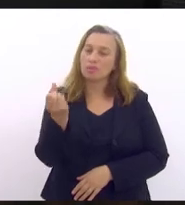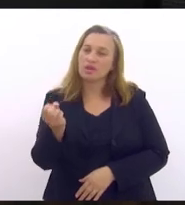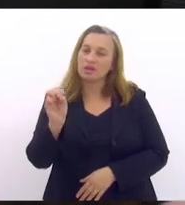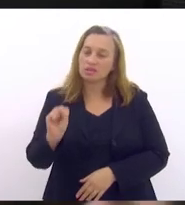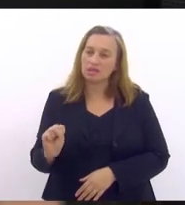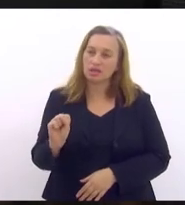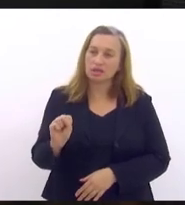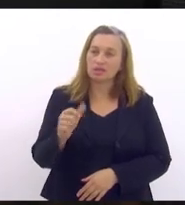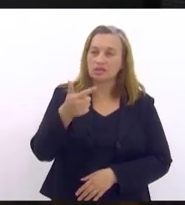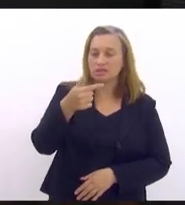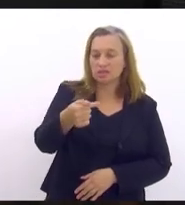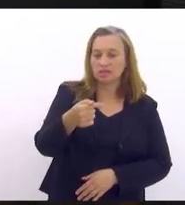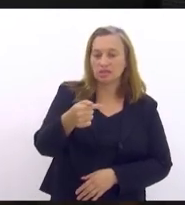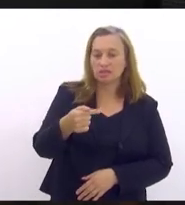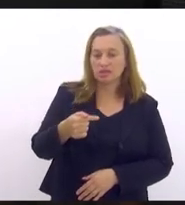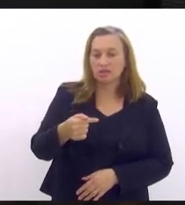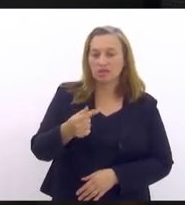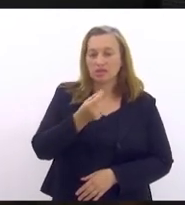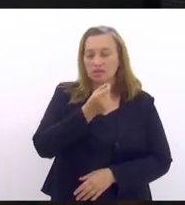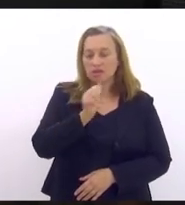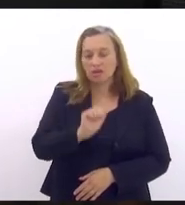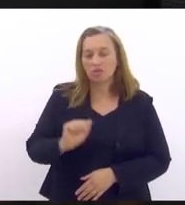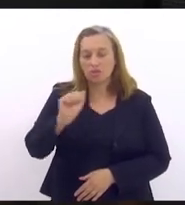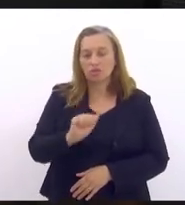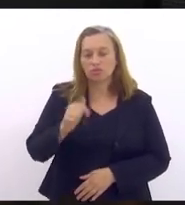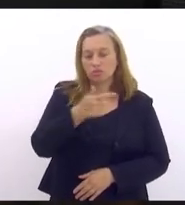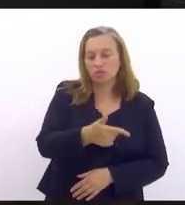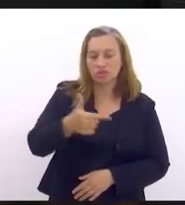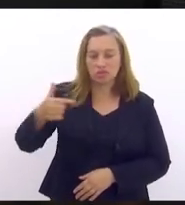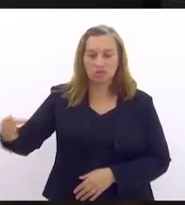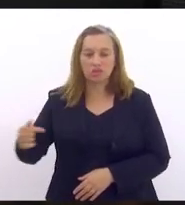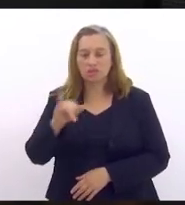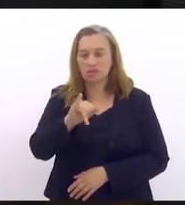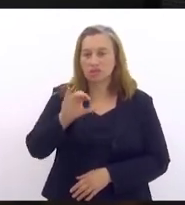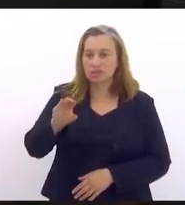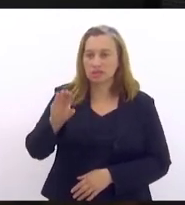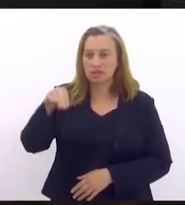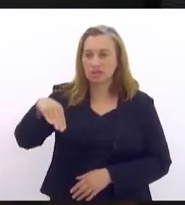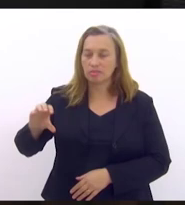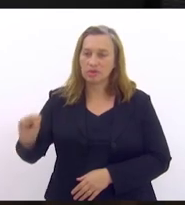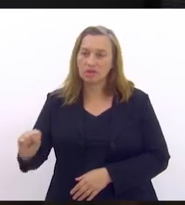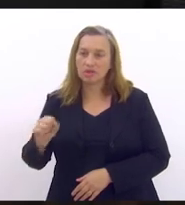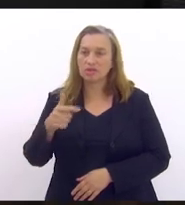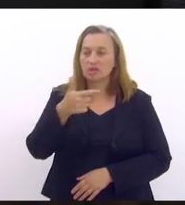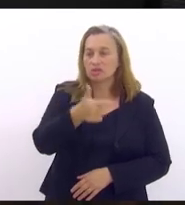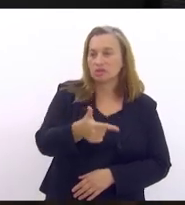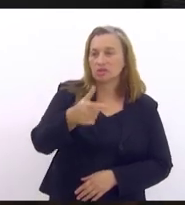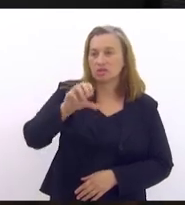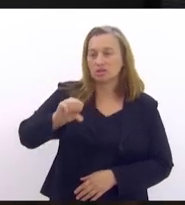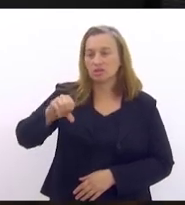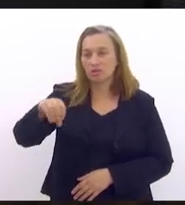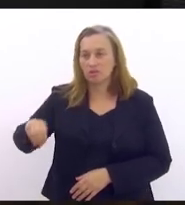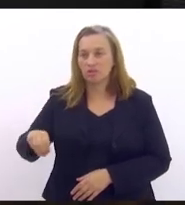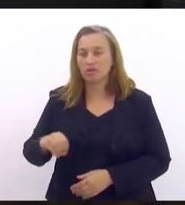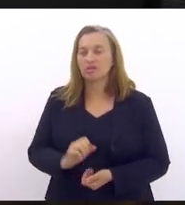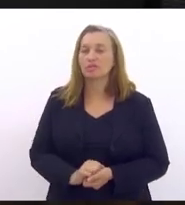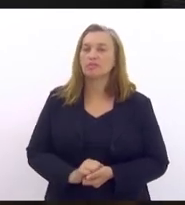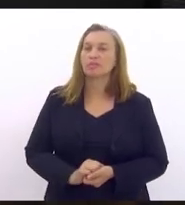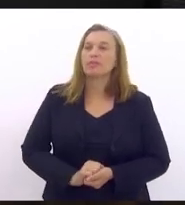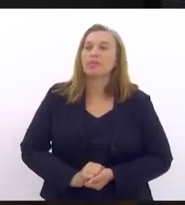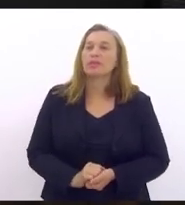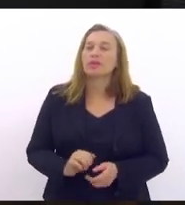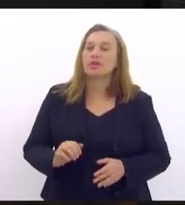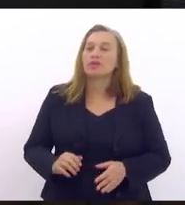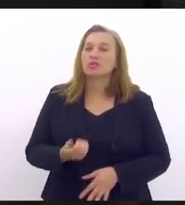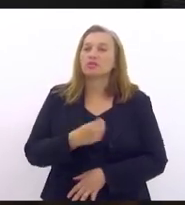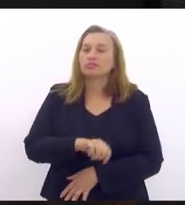de agosto de 2017, na cláusula 13ª do convênio CMS número 190/2017, em adesão ao incentivo